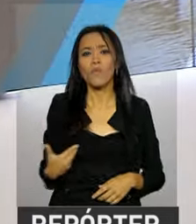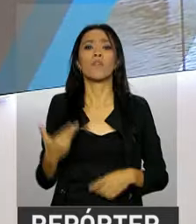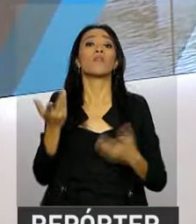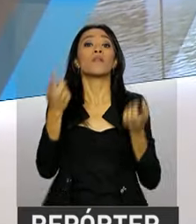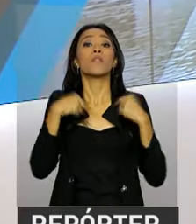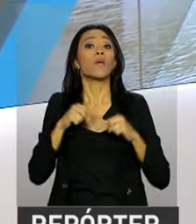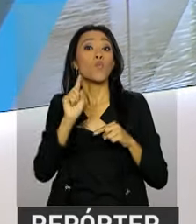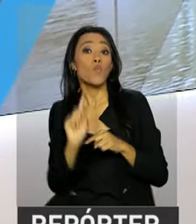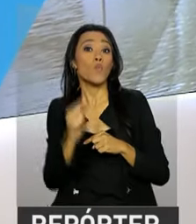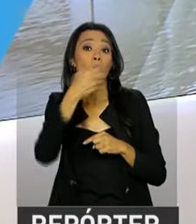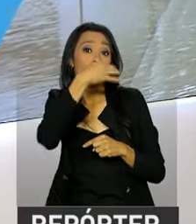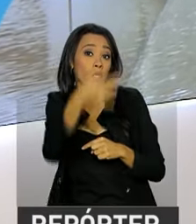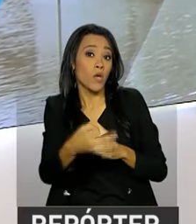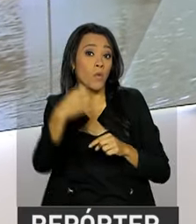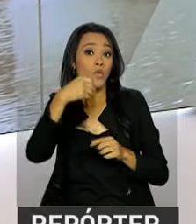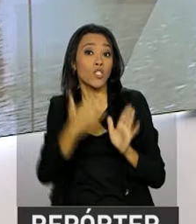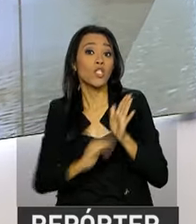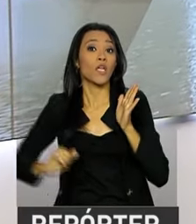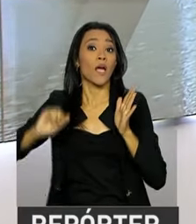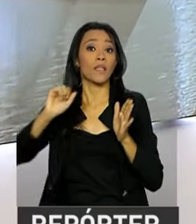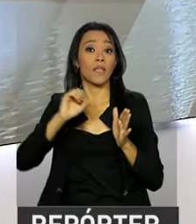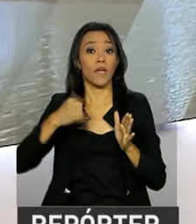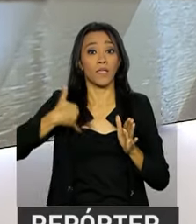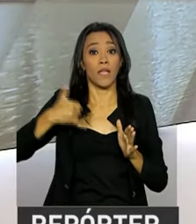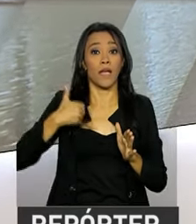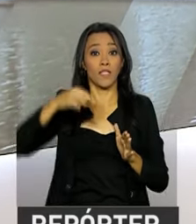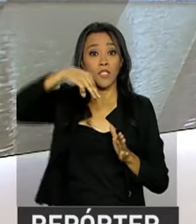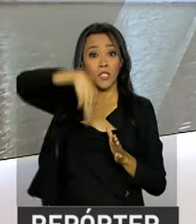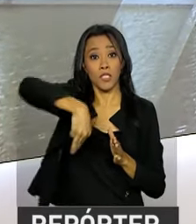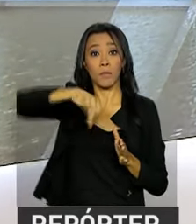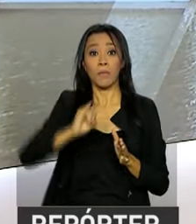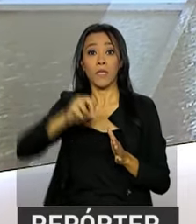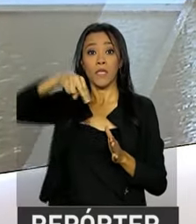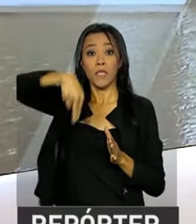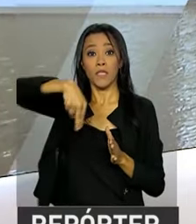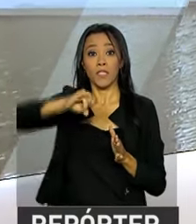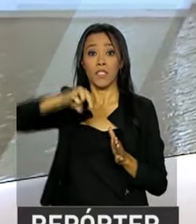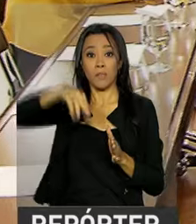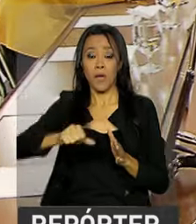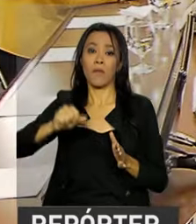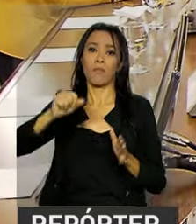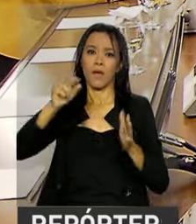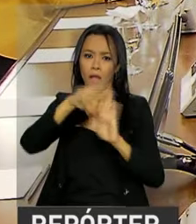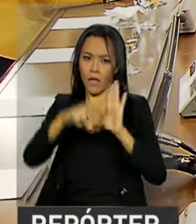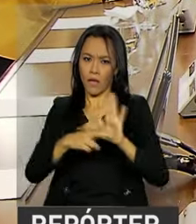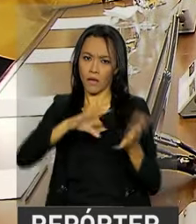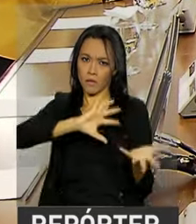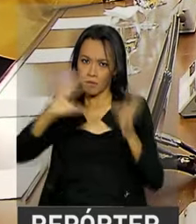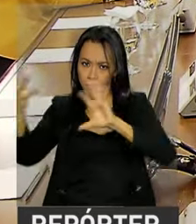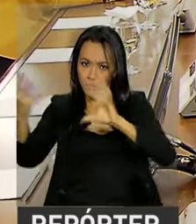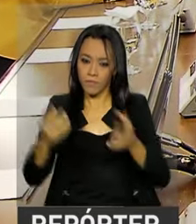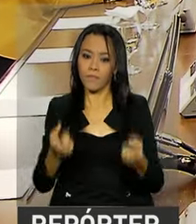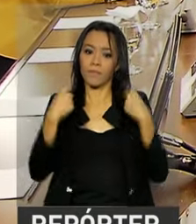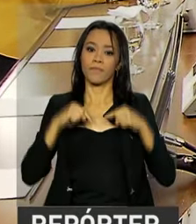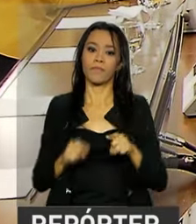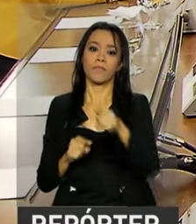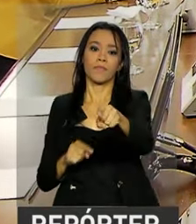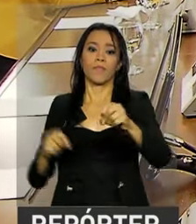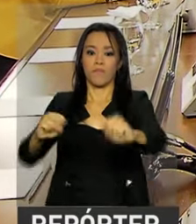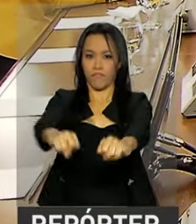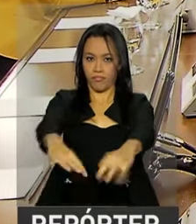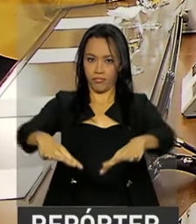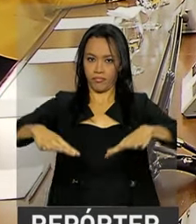mudanças sugeridas é a retirada da idade mínima para a regra de transição uma reunião para